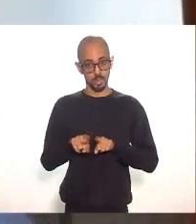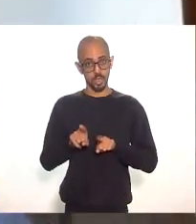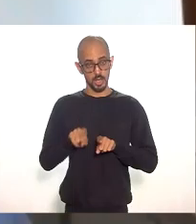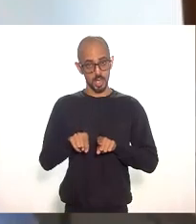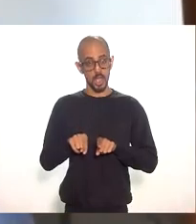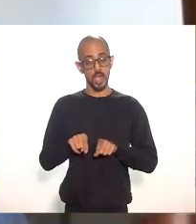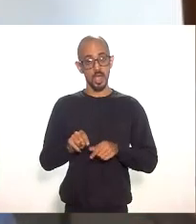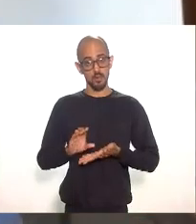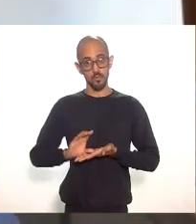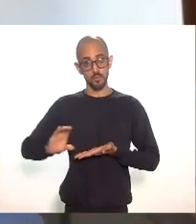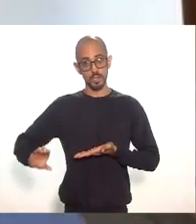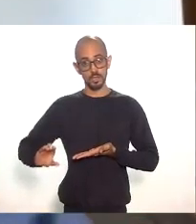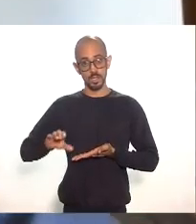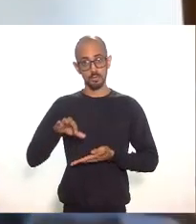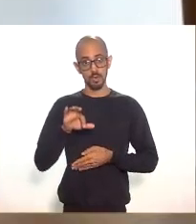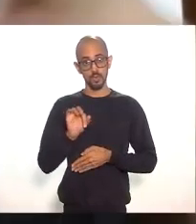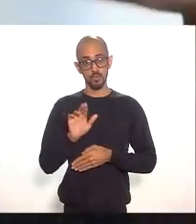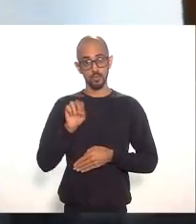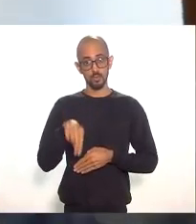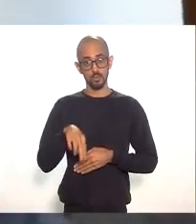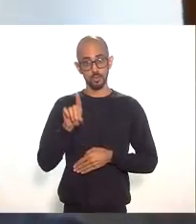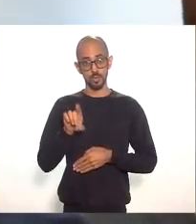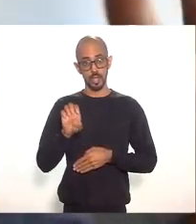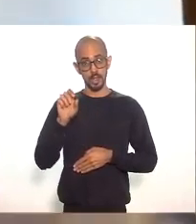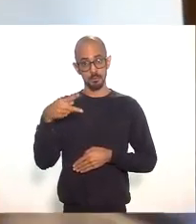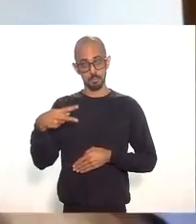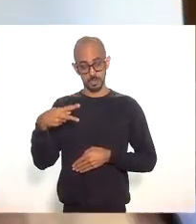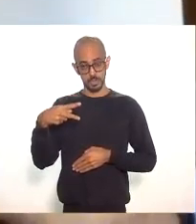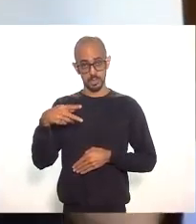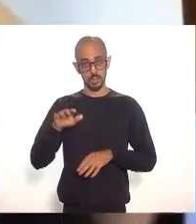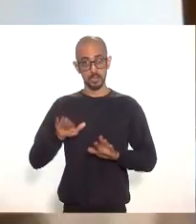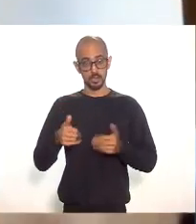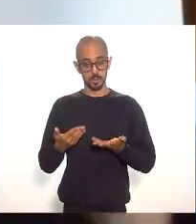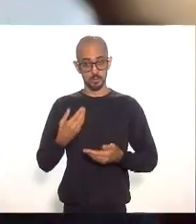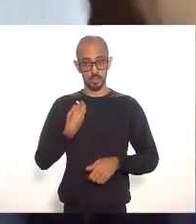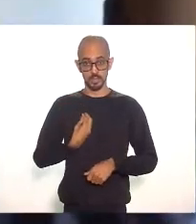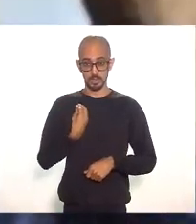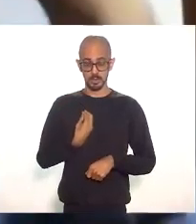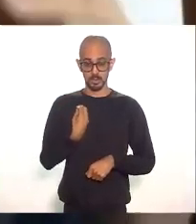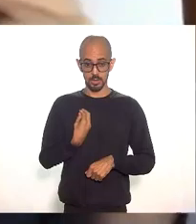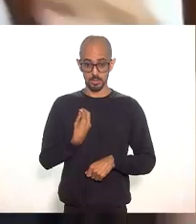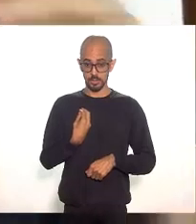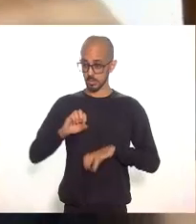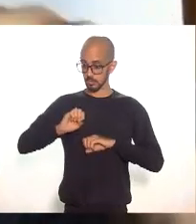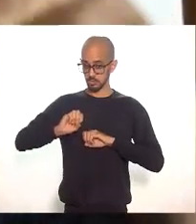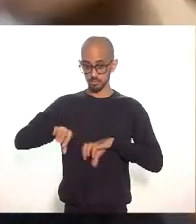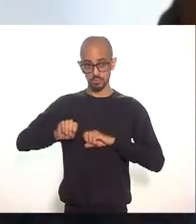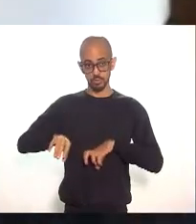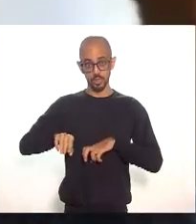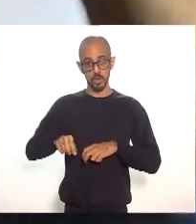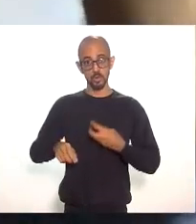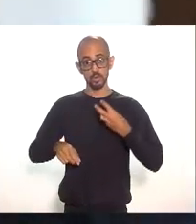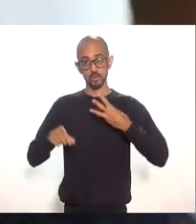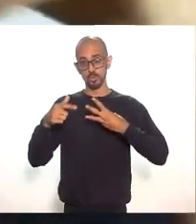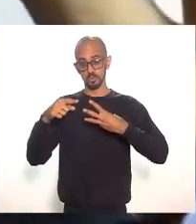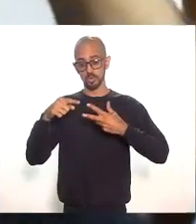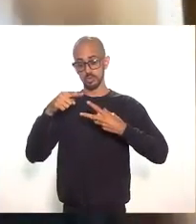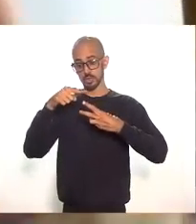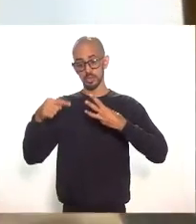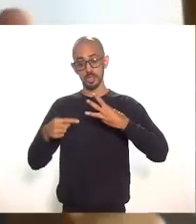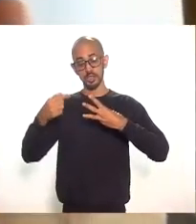Fundeb. Então, participa do processo educativo os 3 níveis de poder, a União,